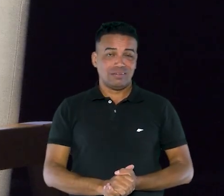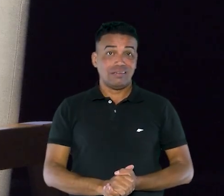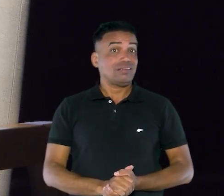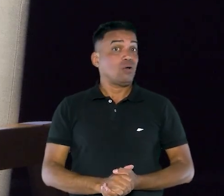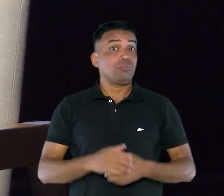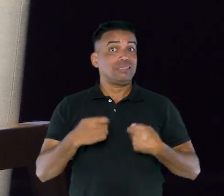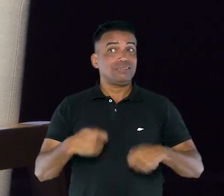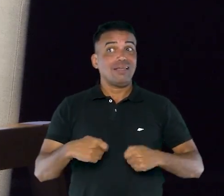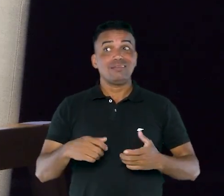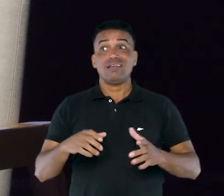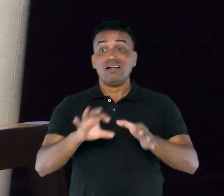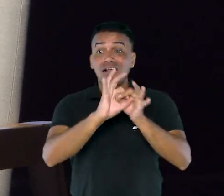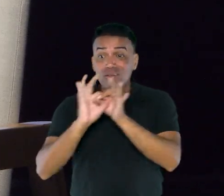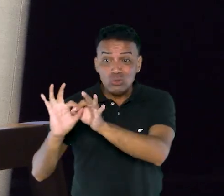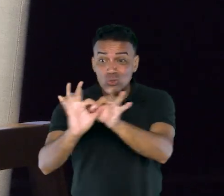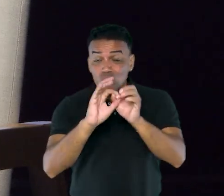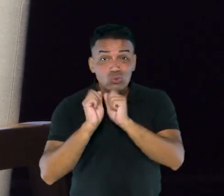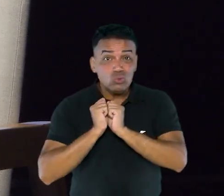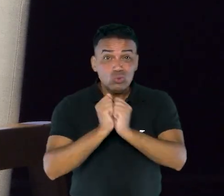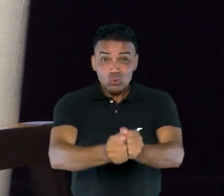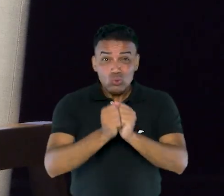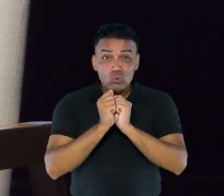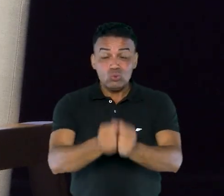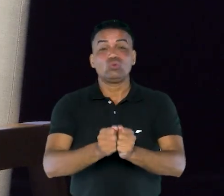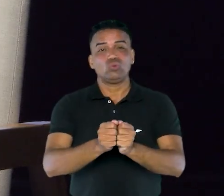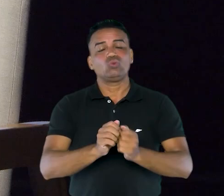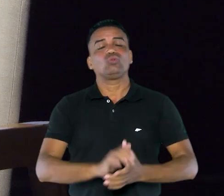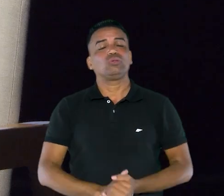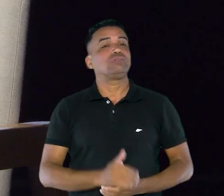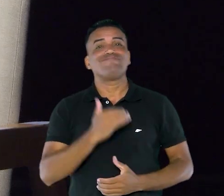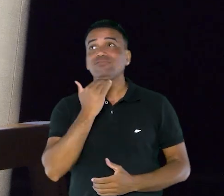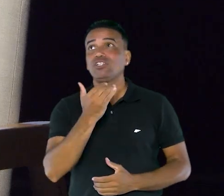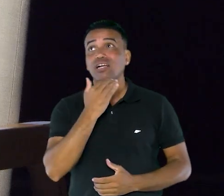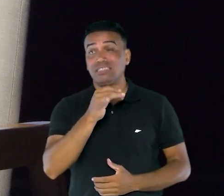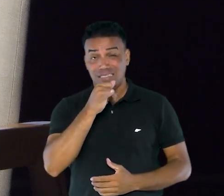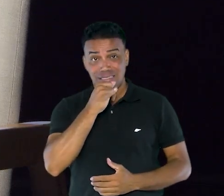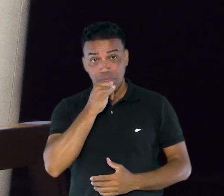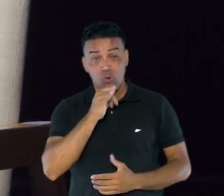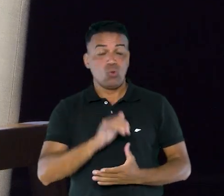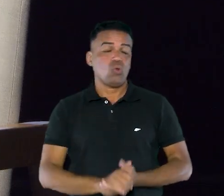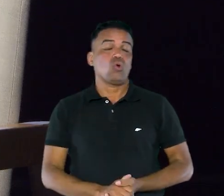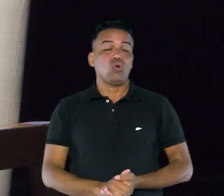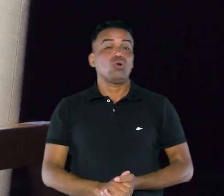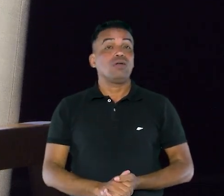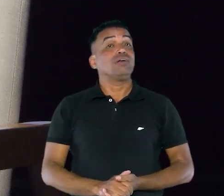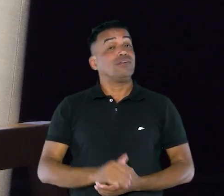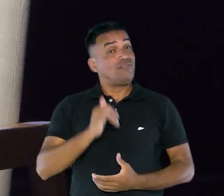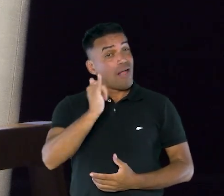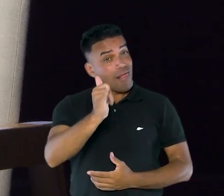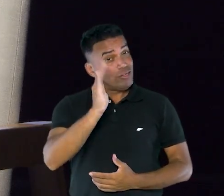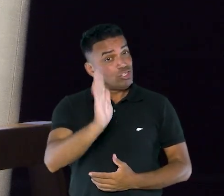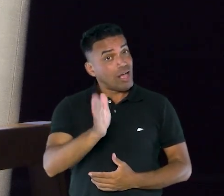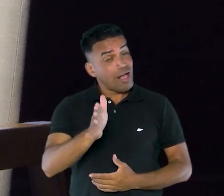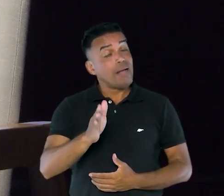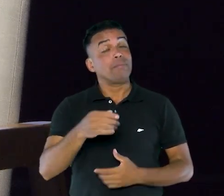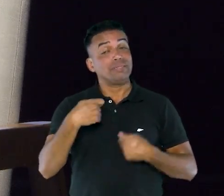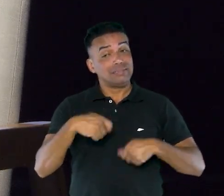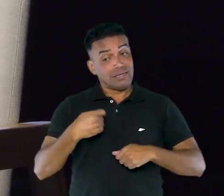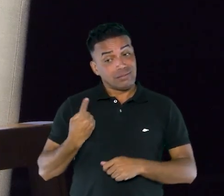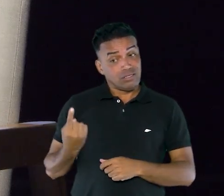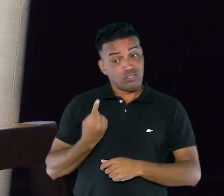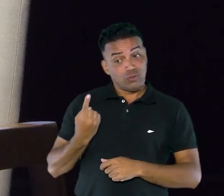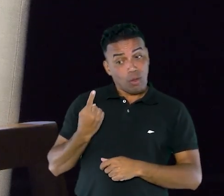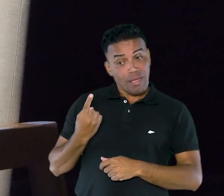segura a bigorna. Então, não adianta. A gente vai, claro, como eu disse e repito, a gente tem que se